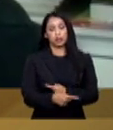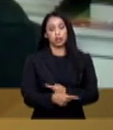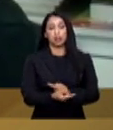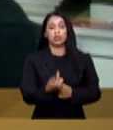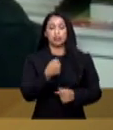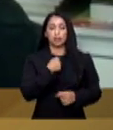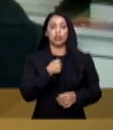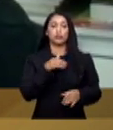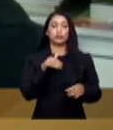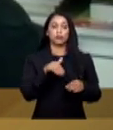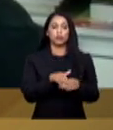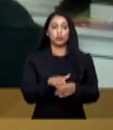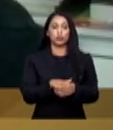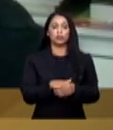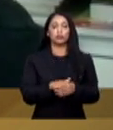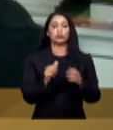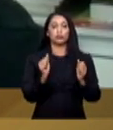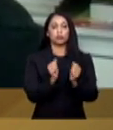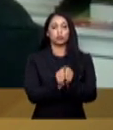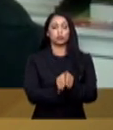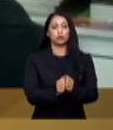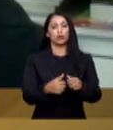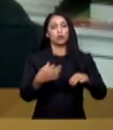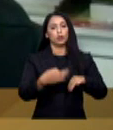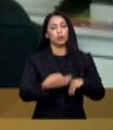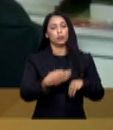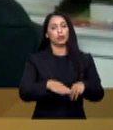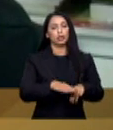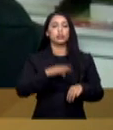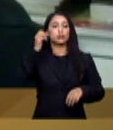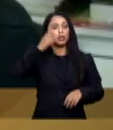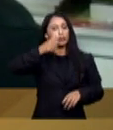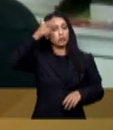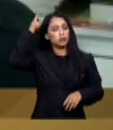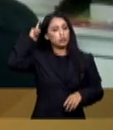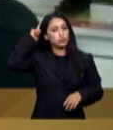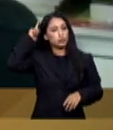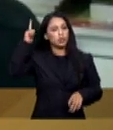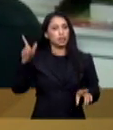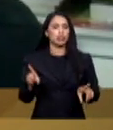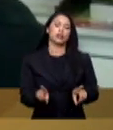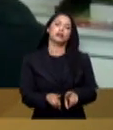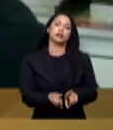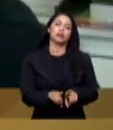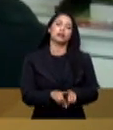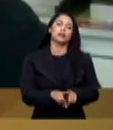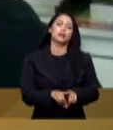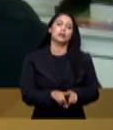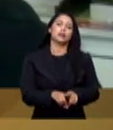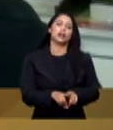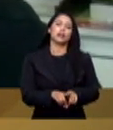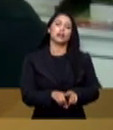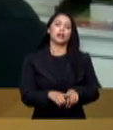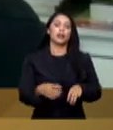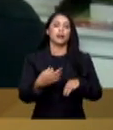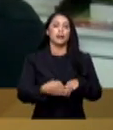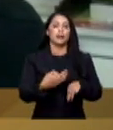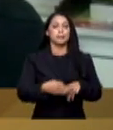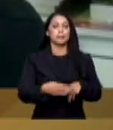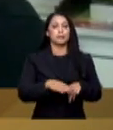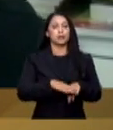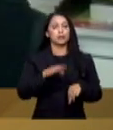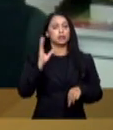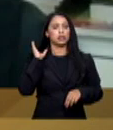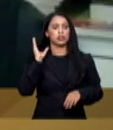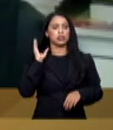qual a do ministro Alexandre de Moraes, e, salvo engano, agora também foi acompanhado pela ministra Rosa Weber.